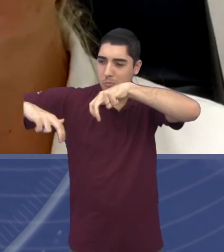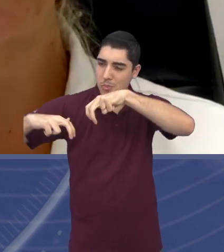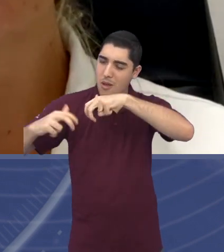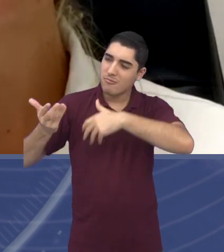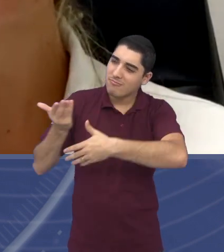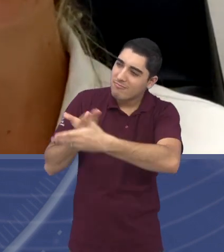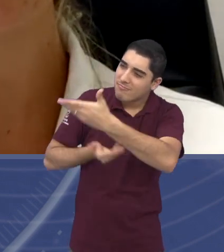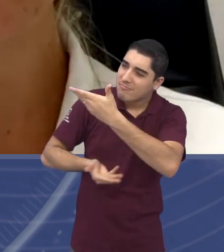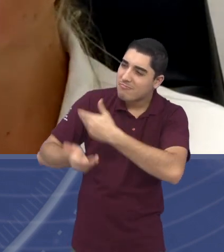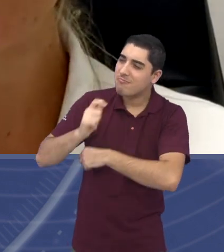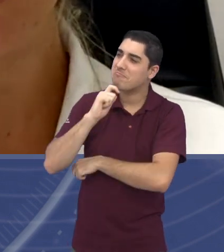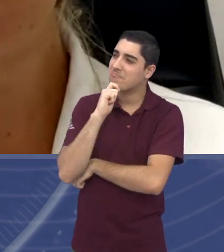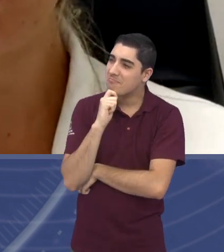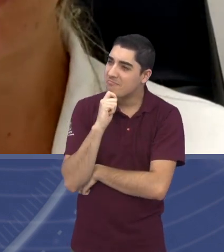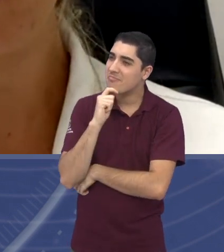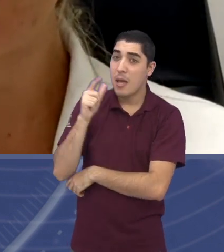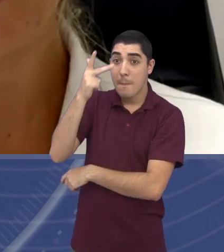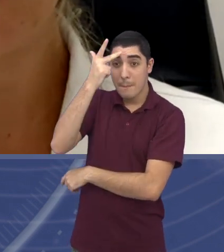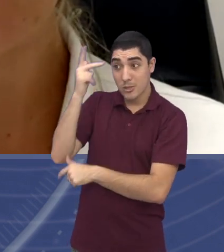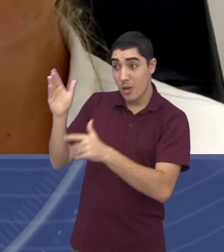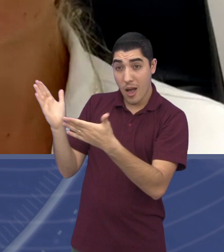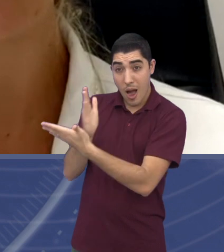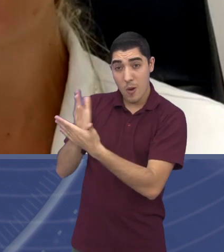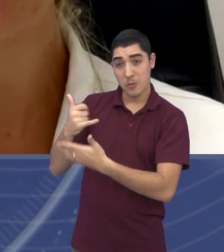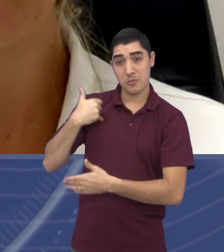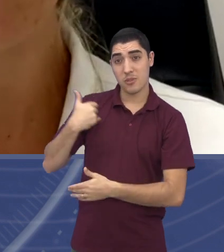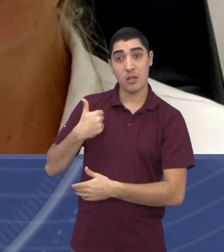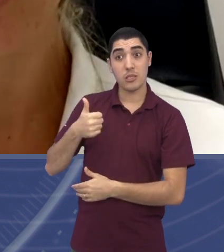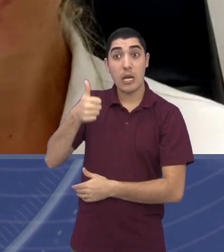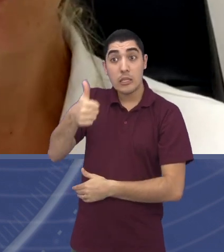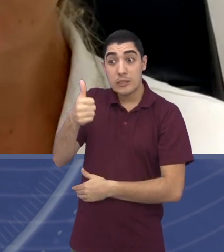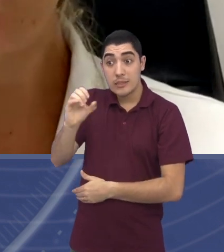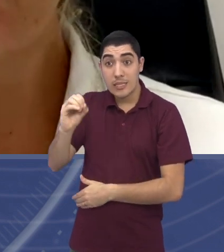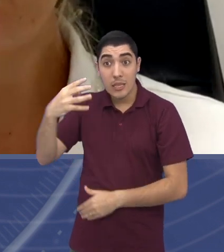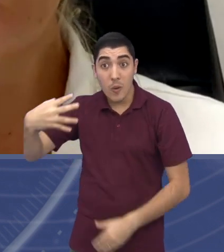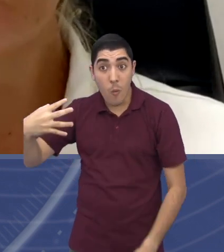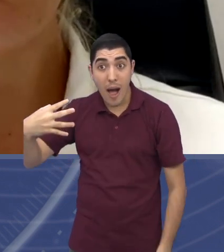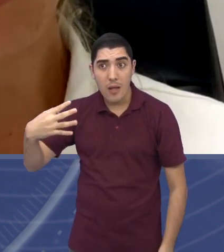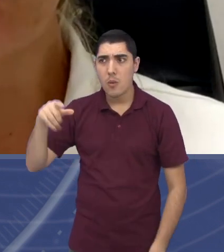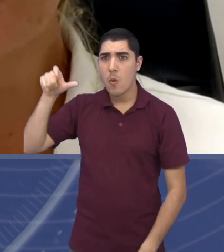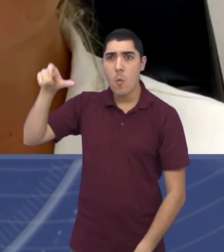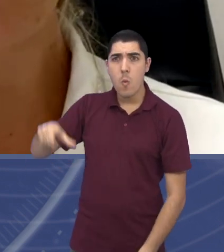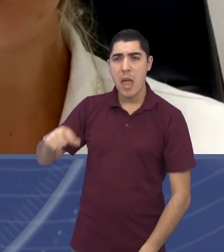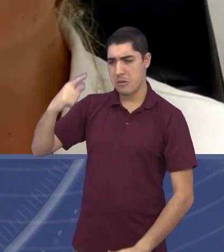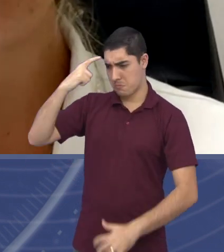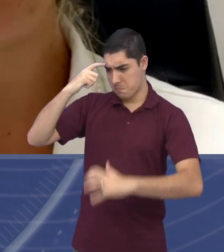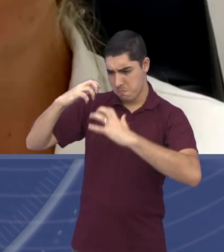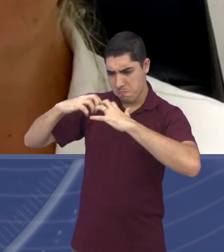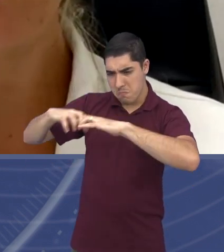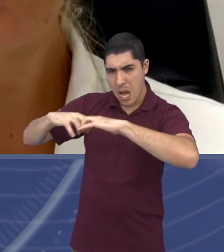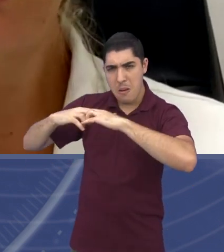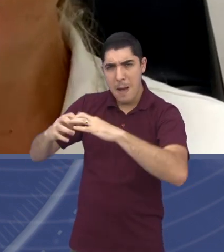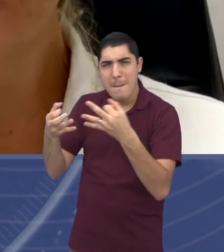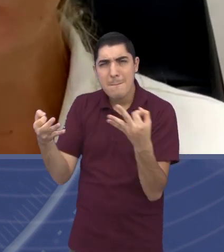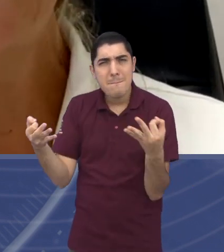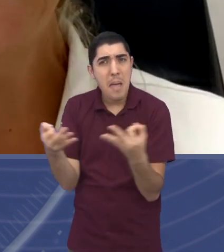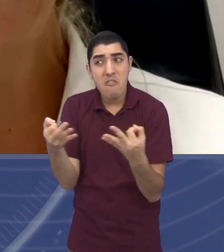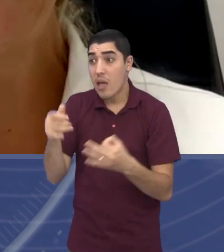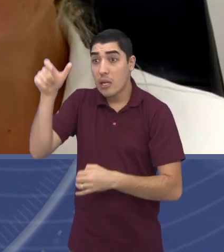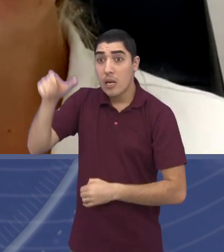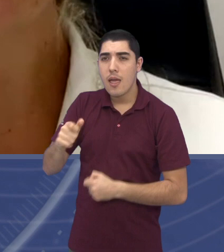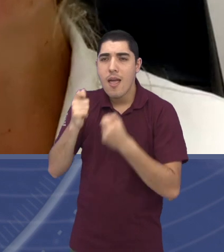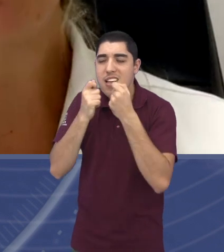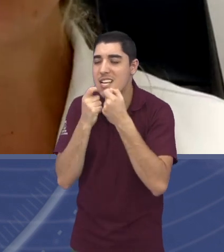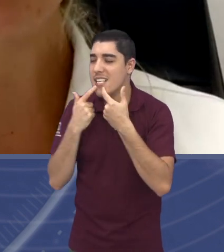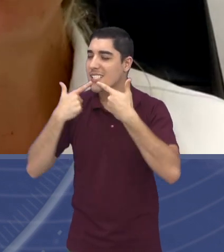as experiências que meus pacientes têm para contar. Eu tenho pacientes de 104 anos com uma cognição perfeita e uma